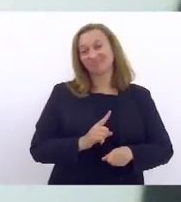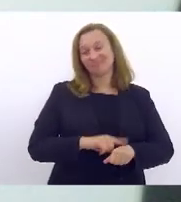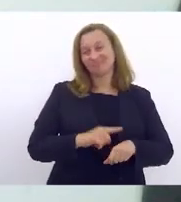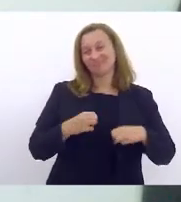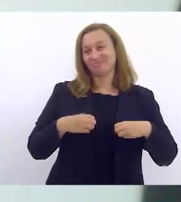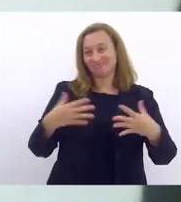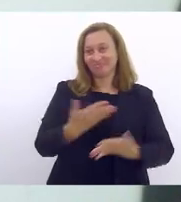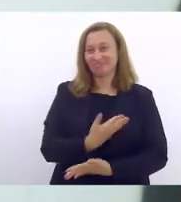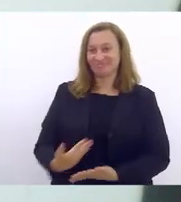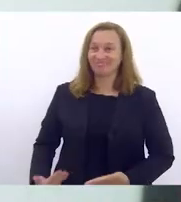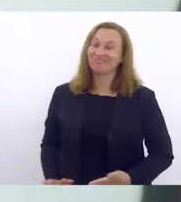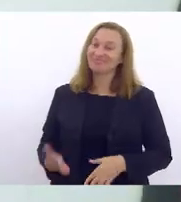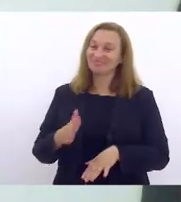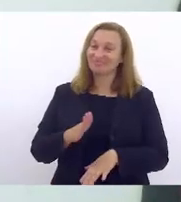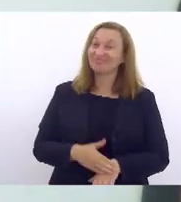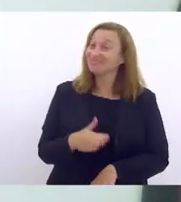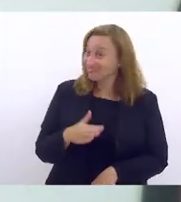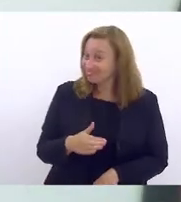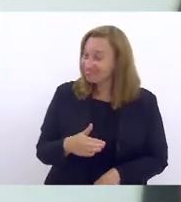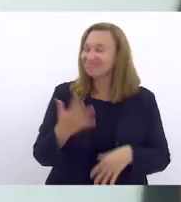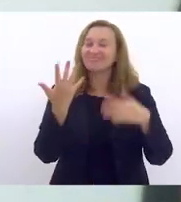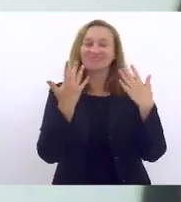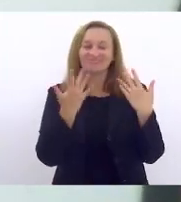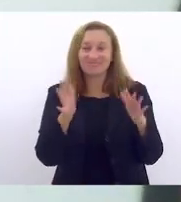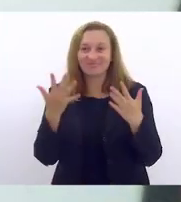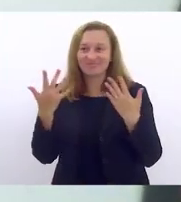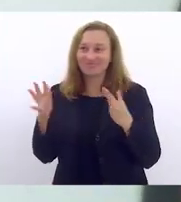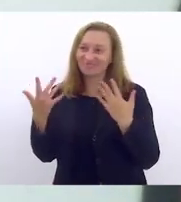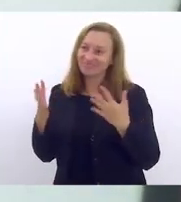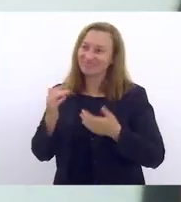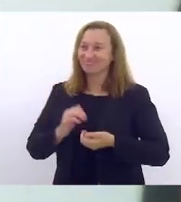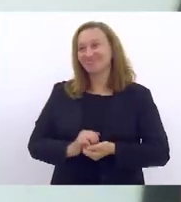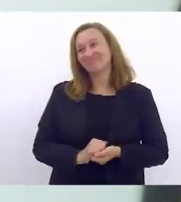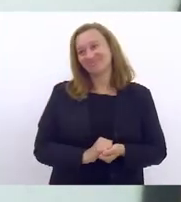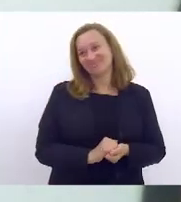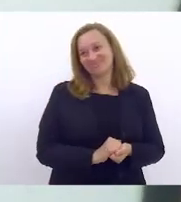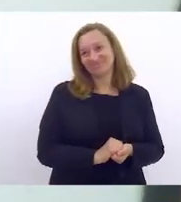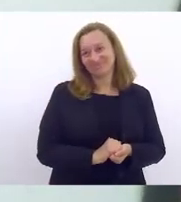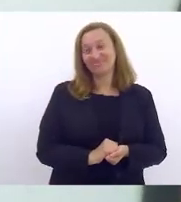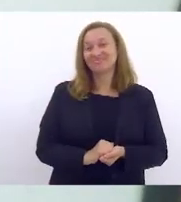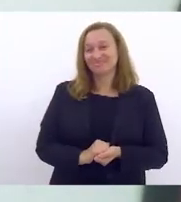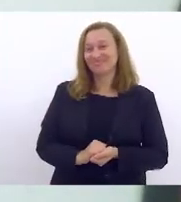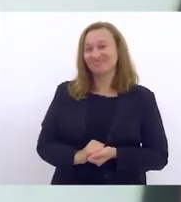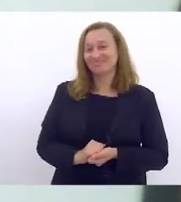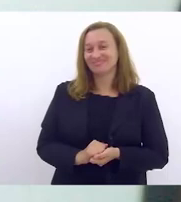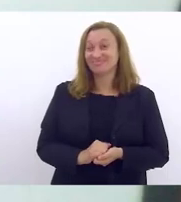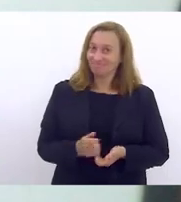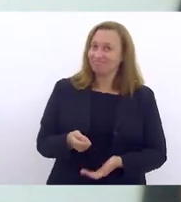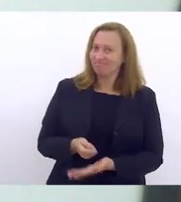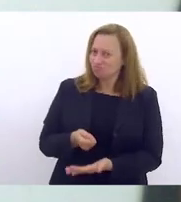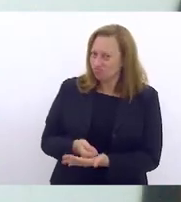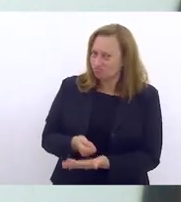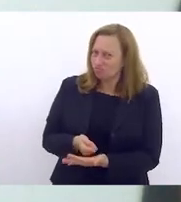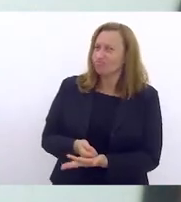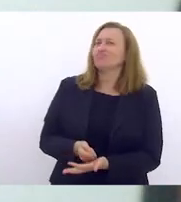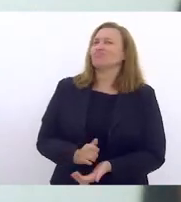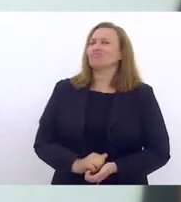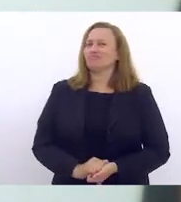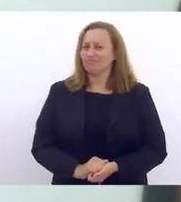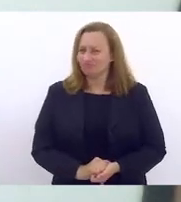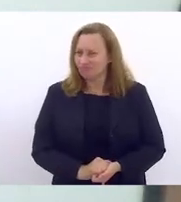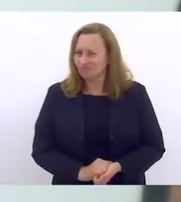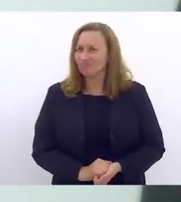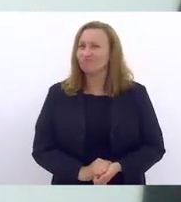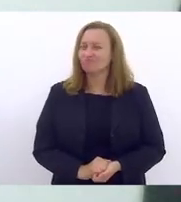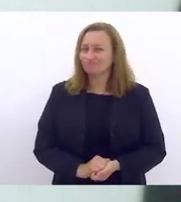pública, que é mais uma celebração, né, do que uma audiência pública para a gente cobrar e para prestar